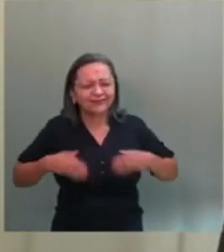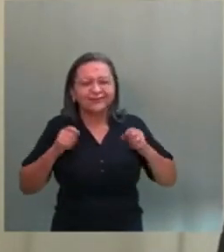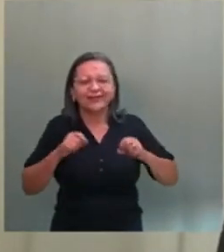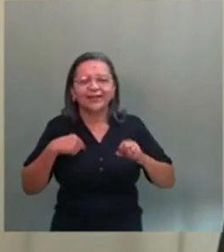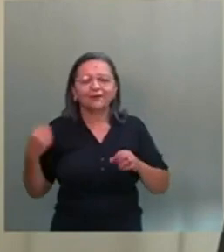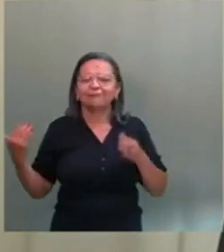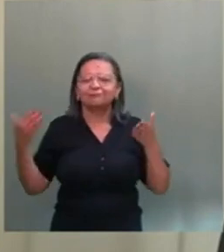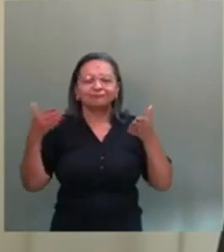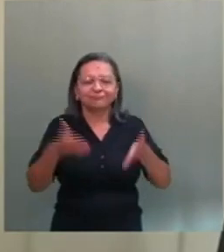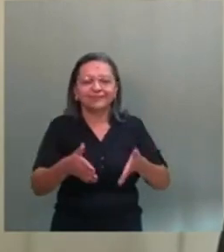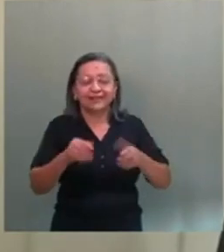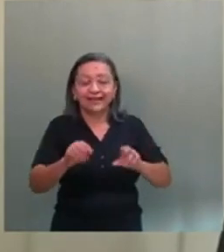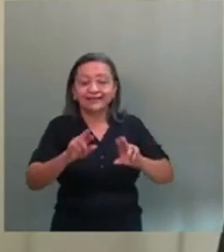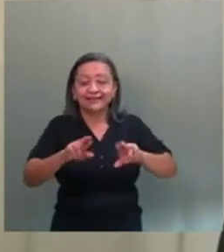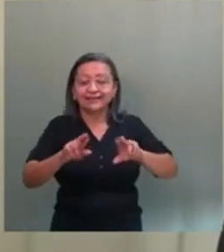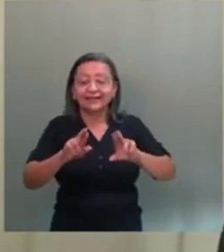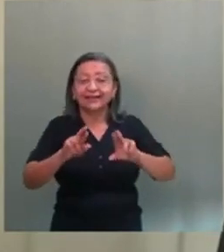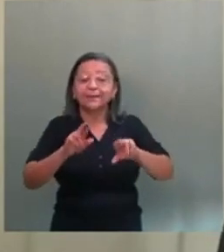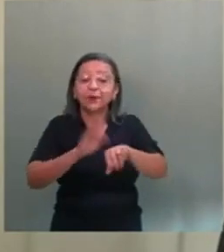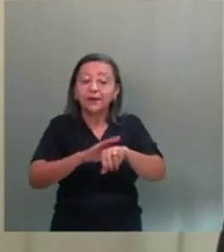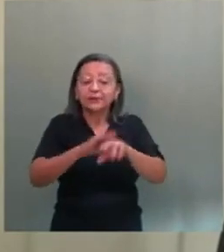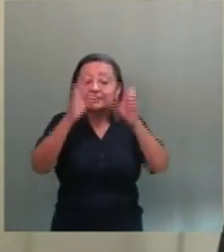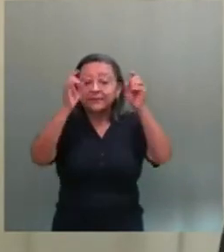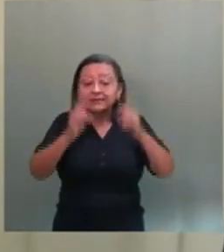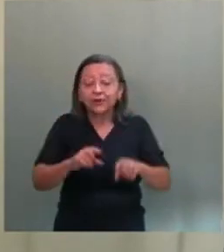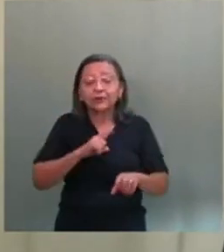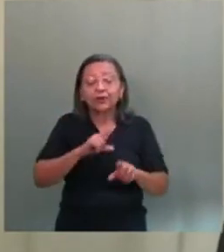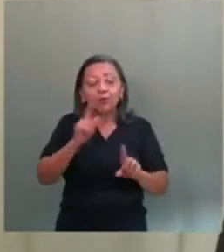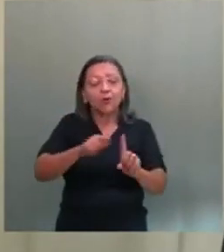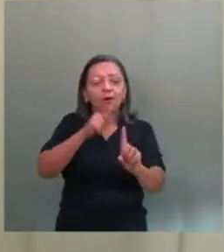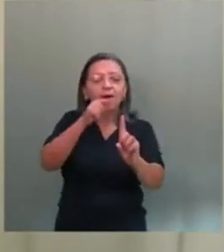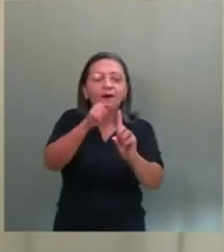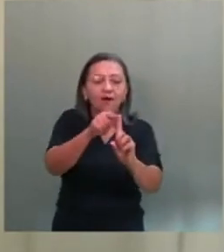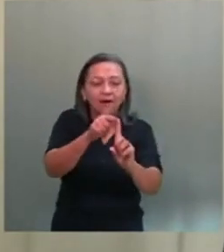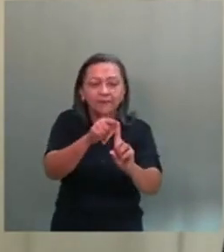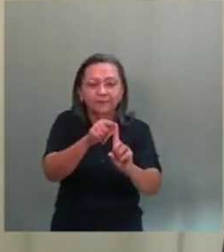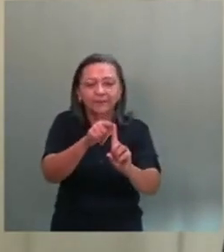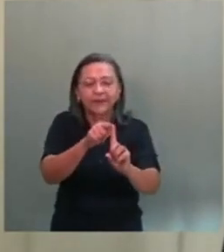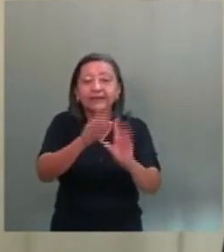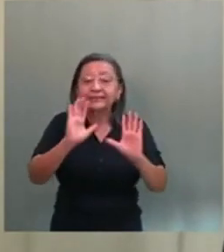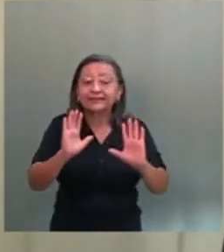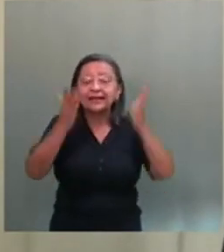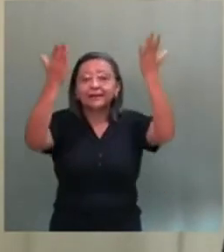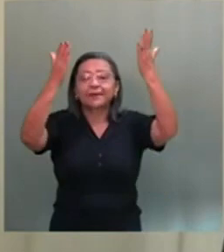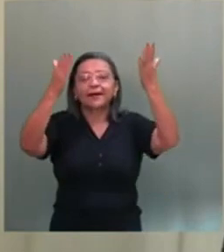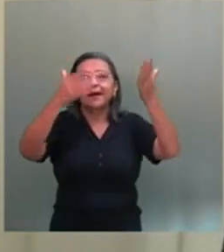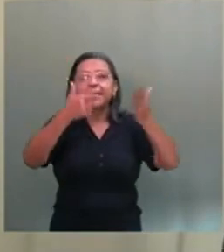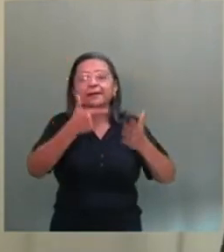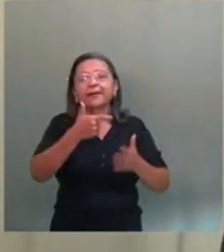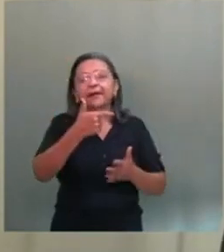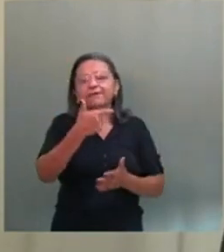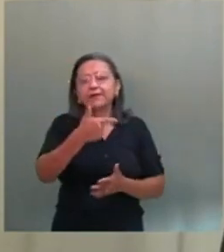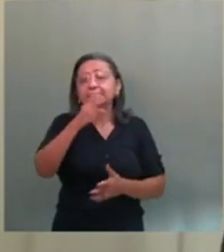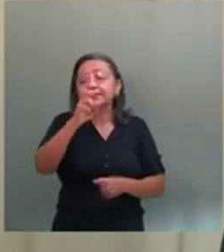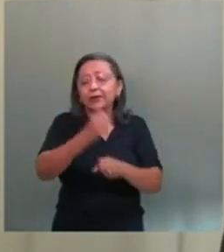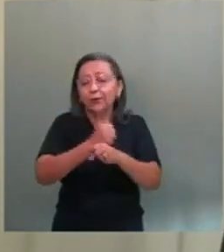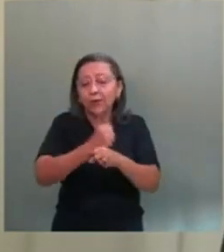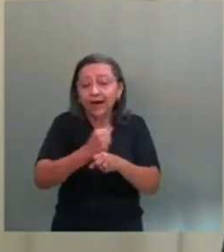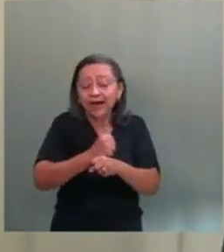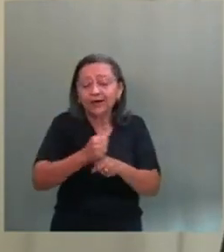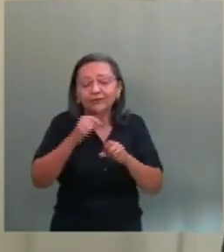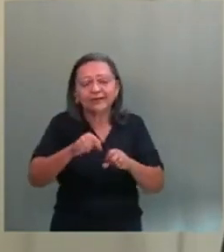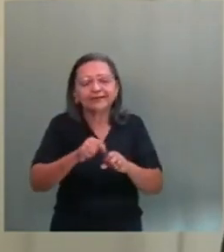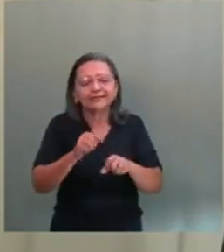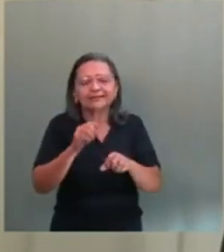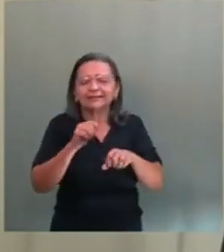eu participo dessa sessão especial, que tem como finalidade celebrar as bodas de prata desse casamento tão